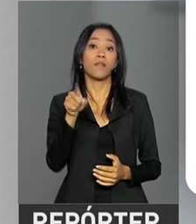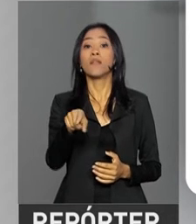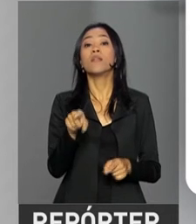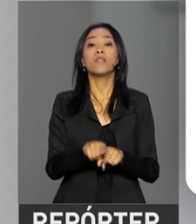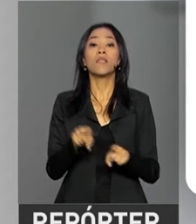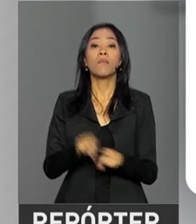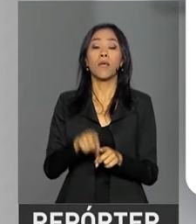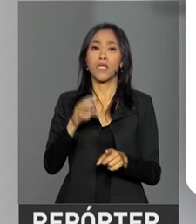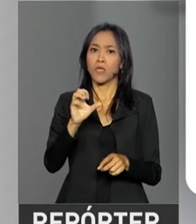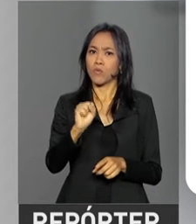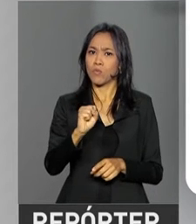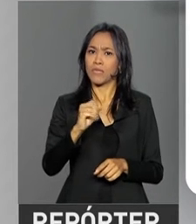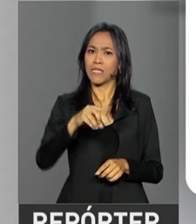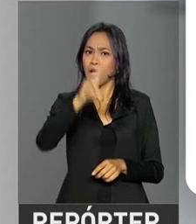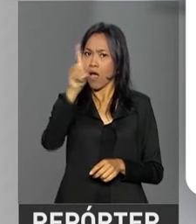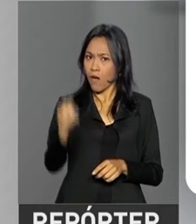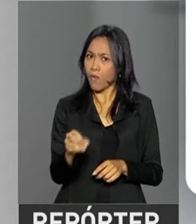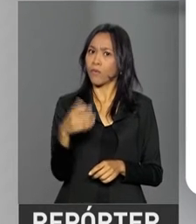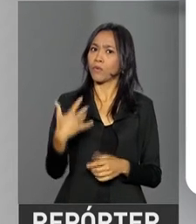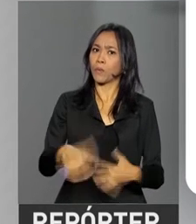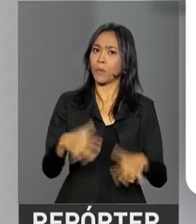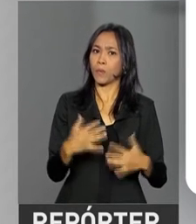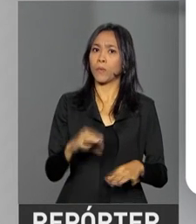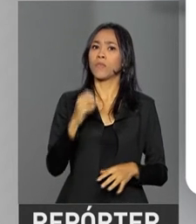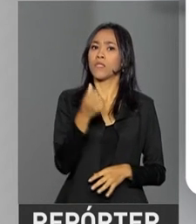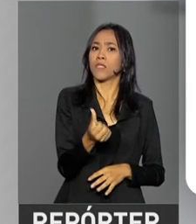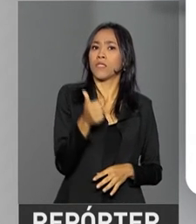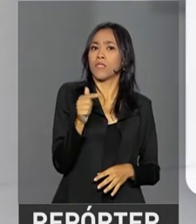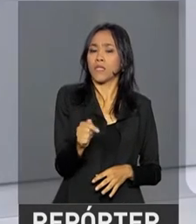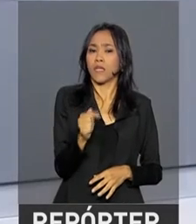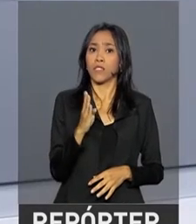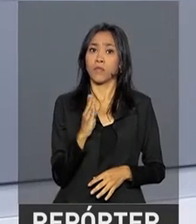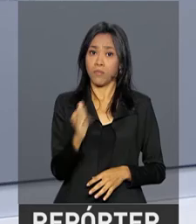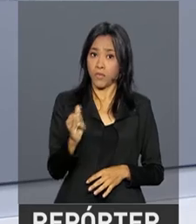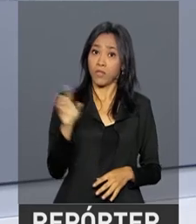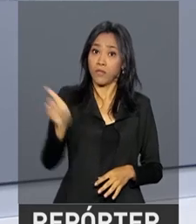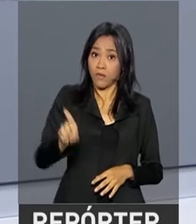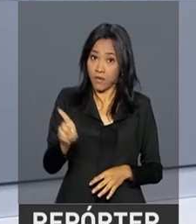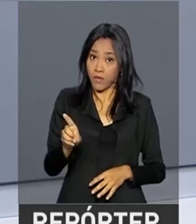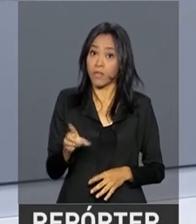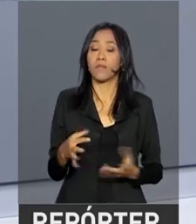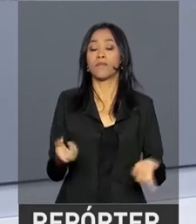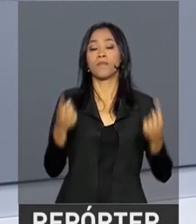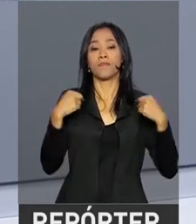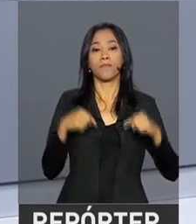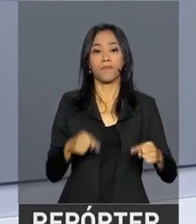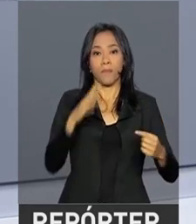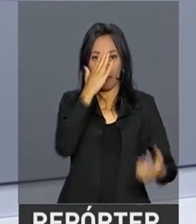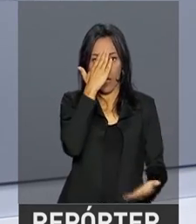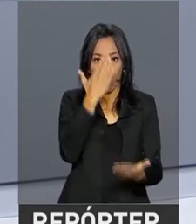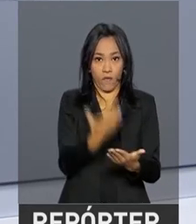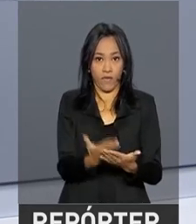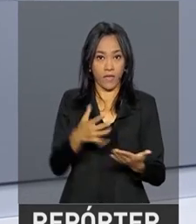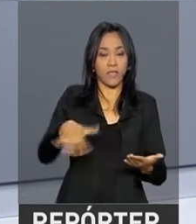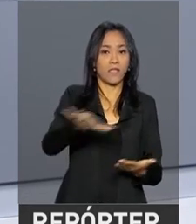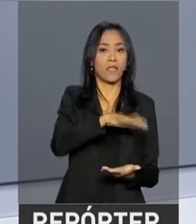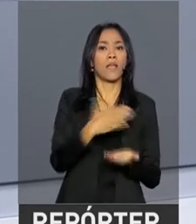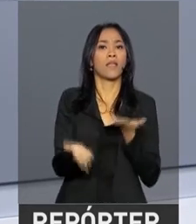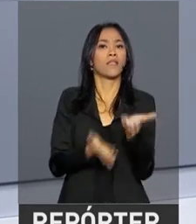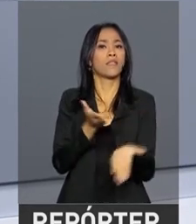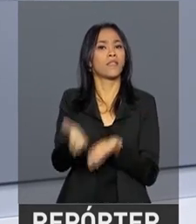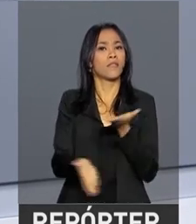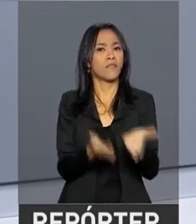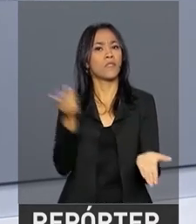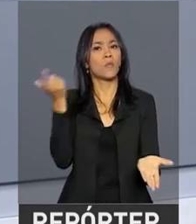na balança comercial de 67 bilhões de dólares. A confiança do setor de serviços atingiu o maior nível